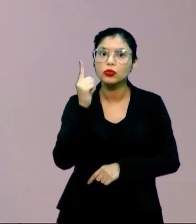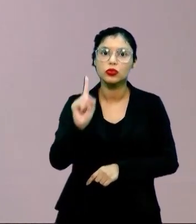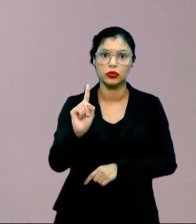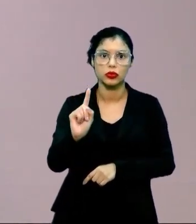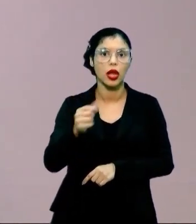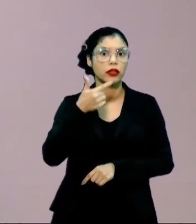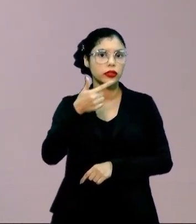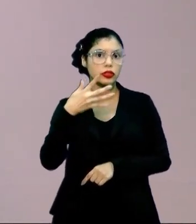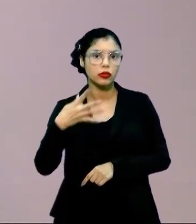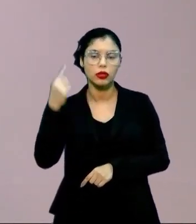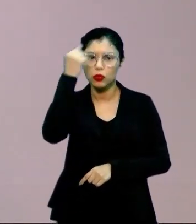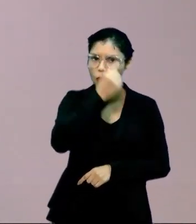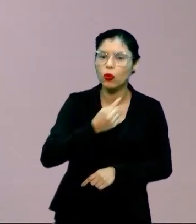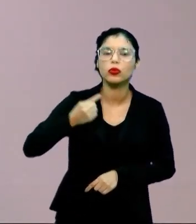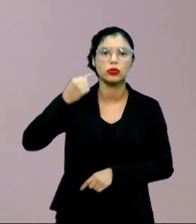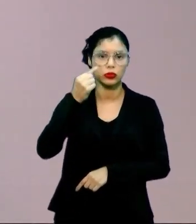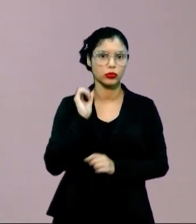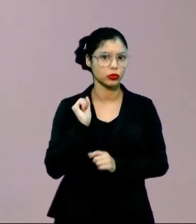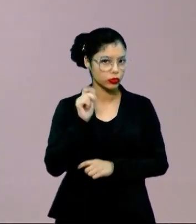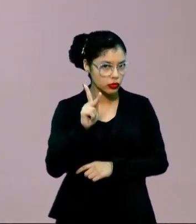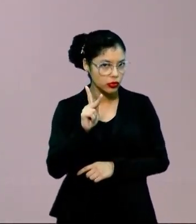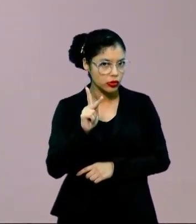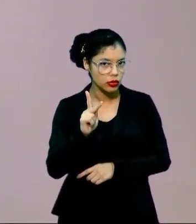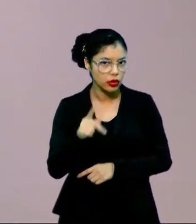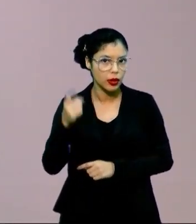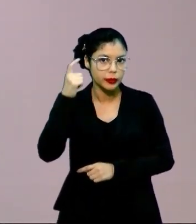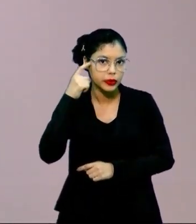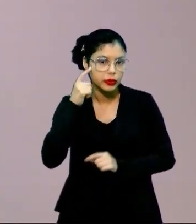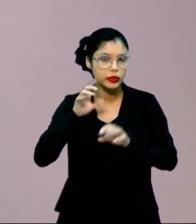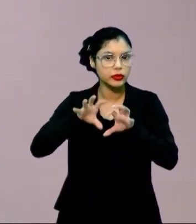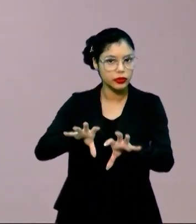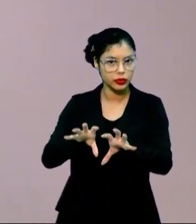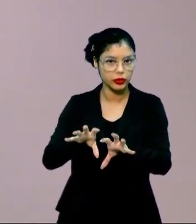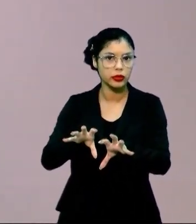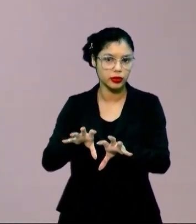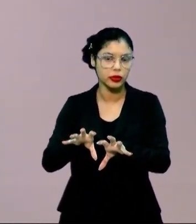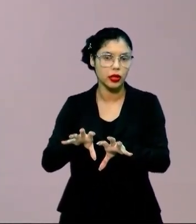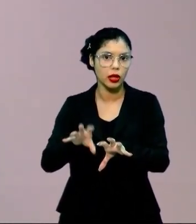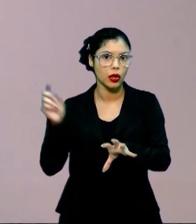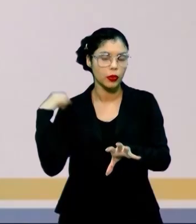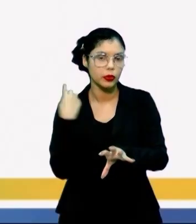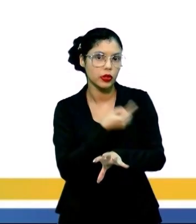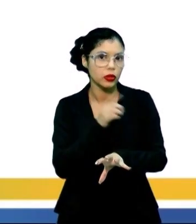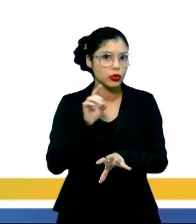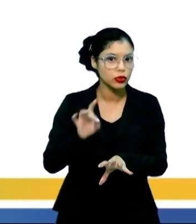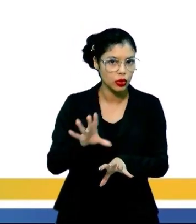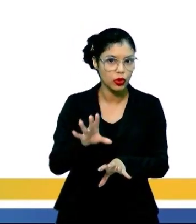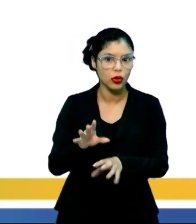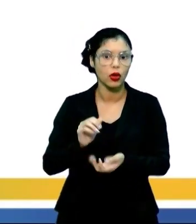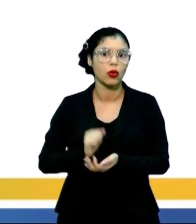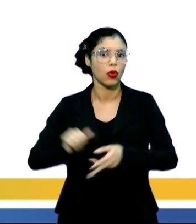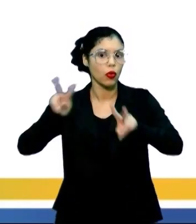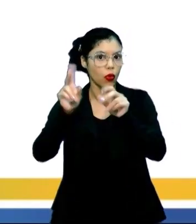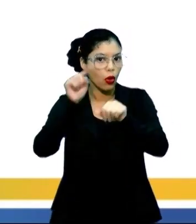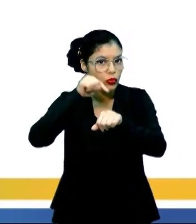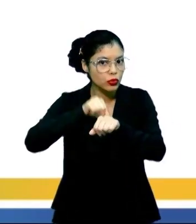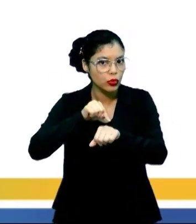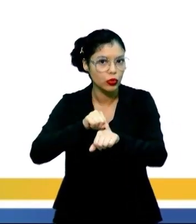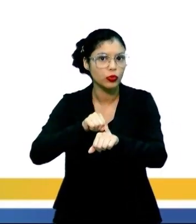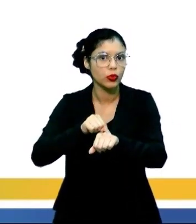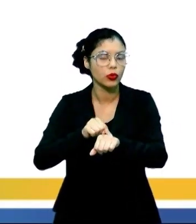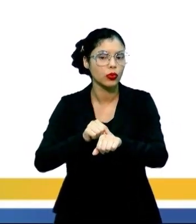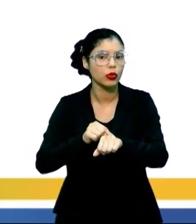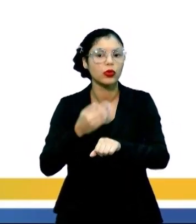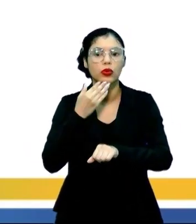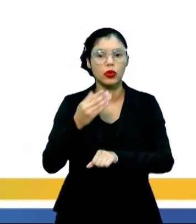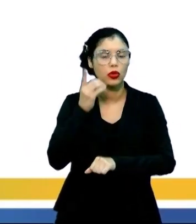possui 24 horas, correto? Pensando nisso, bastamos pegar esse tempo que está sendo dado